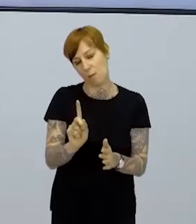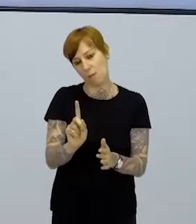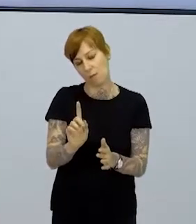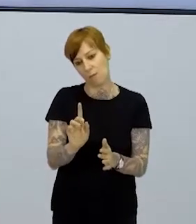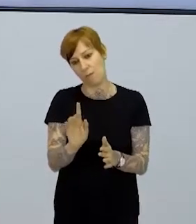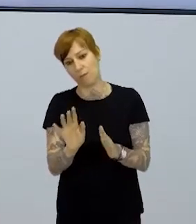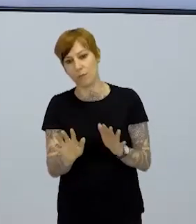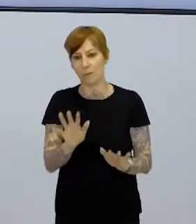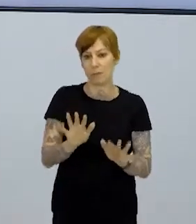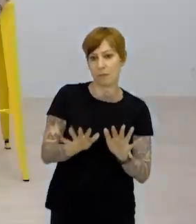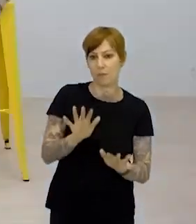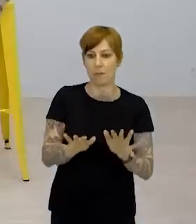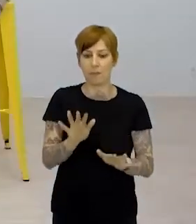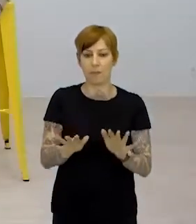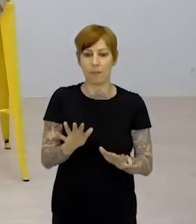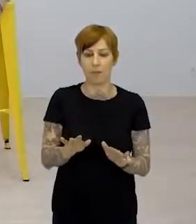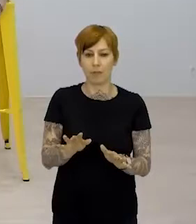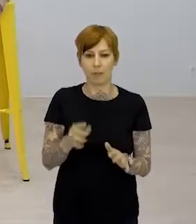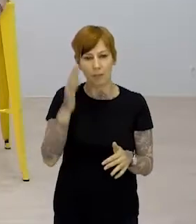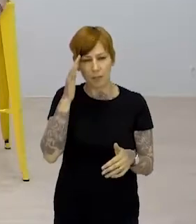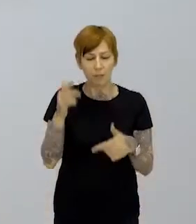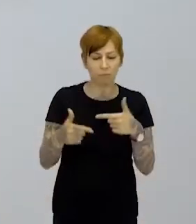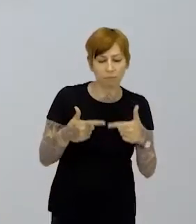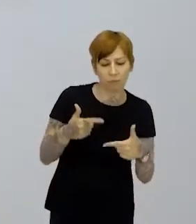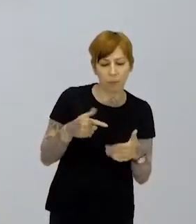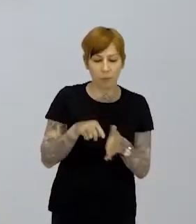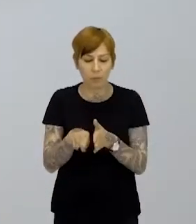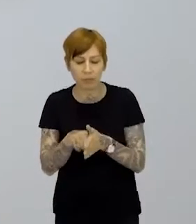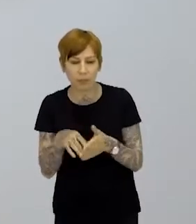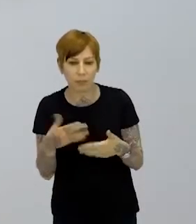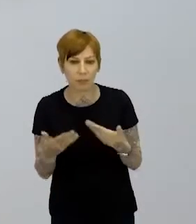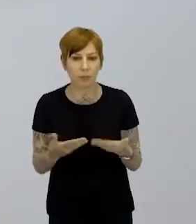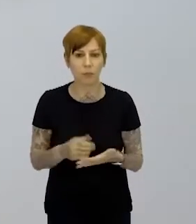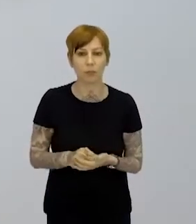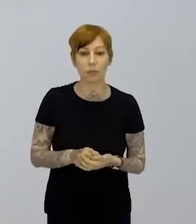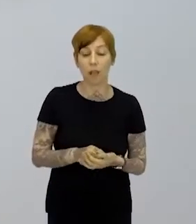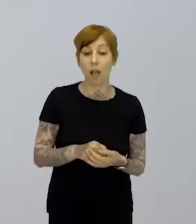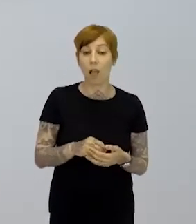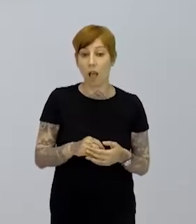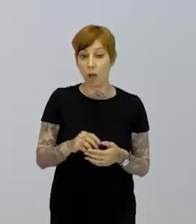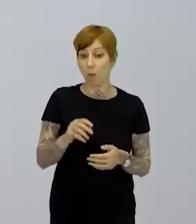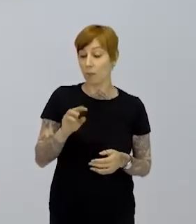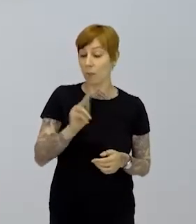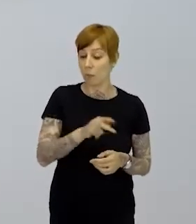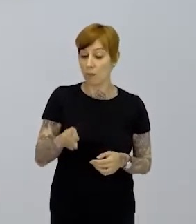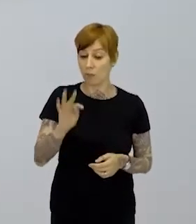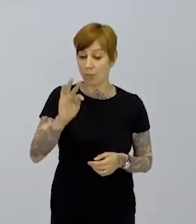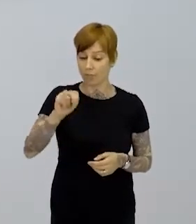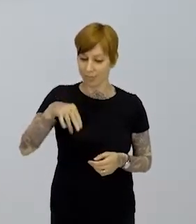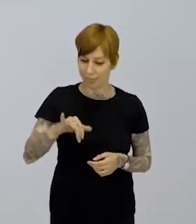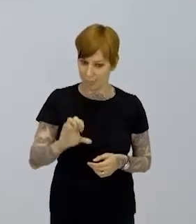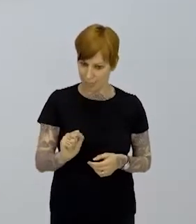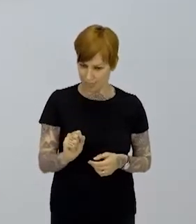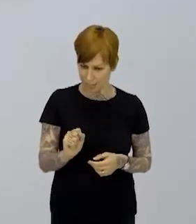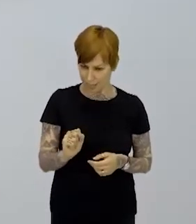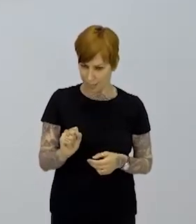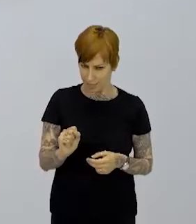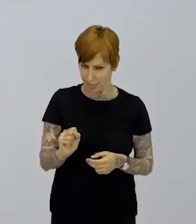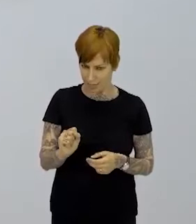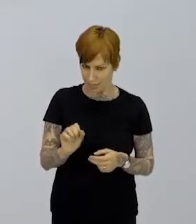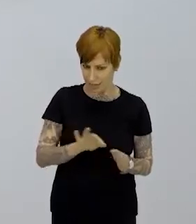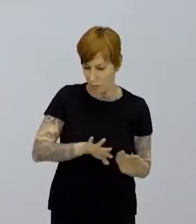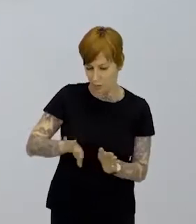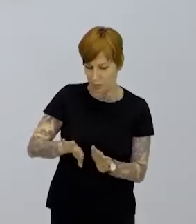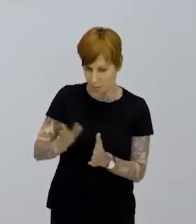para ver se dá um insight. Um parêntese aqui, a professora Tânia falou, olha, só o adendo para a gente ter aqui exemplos sobre